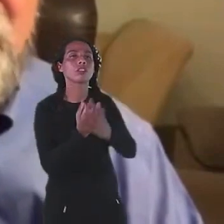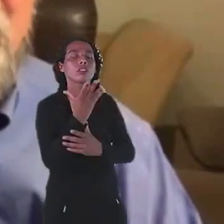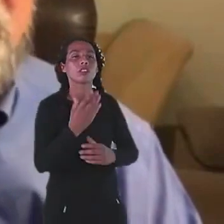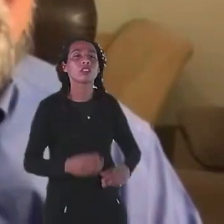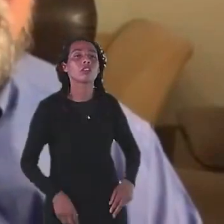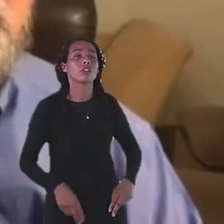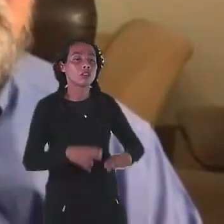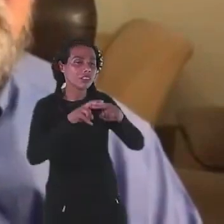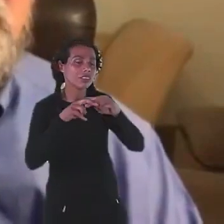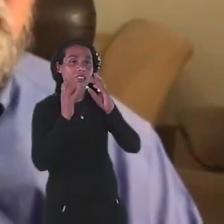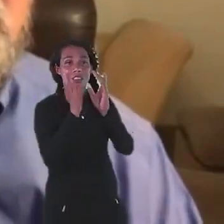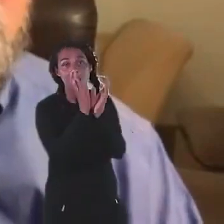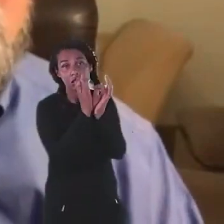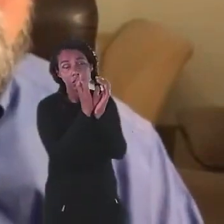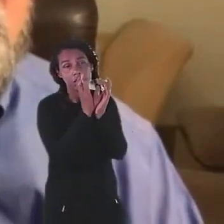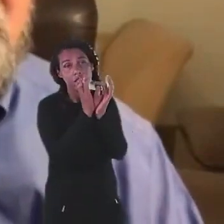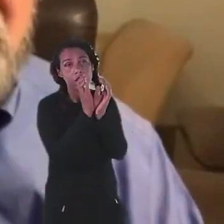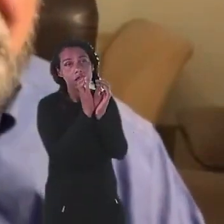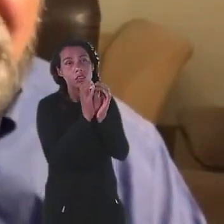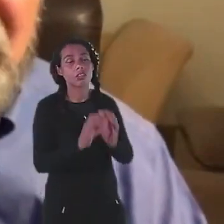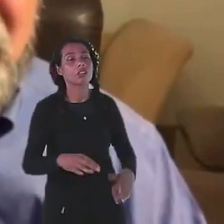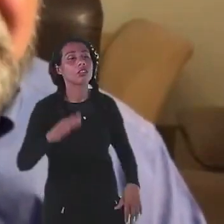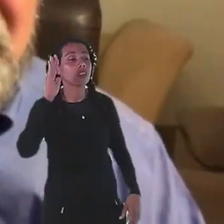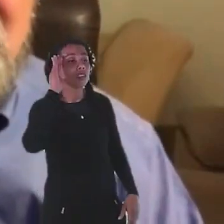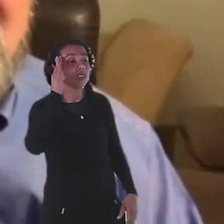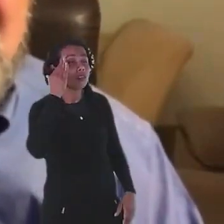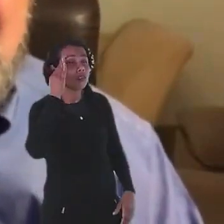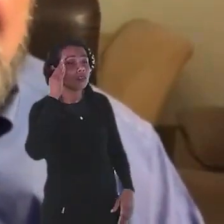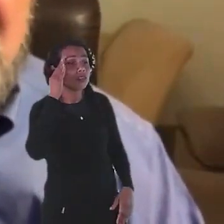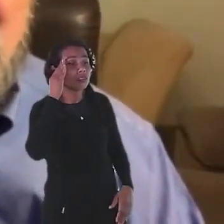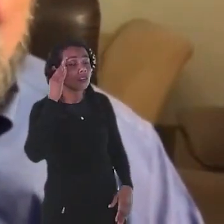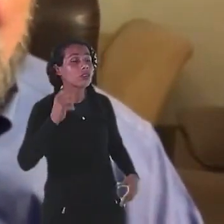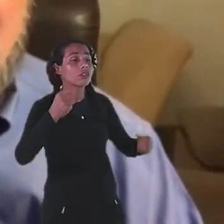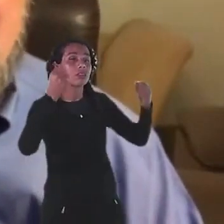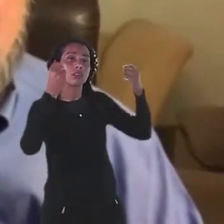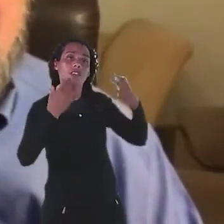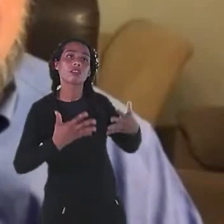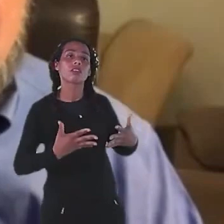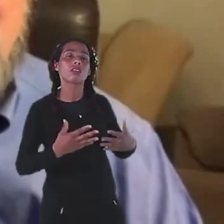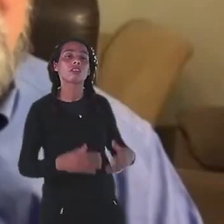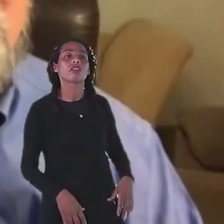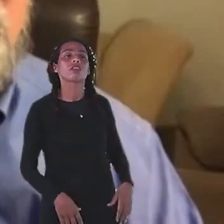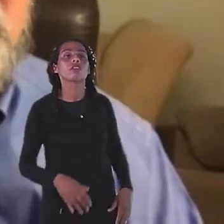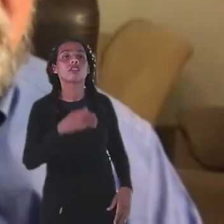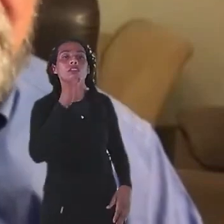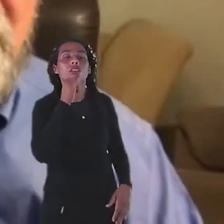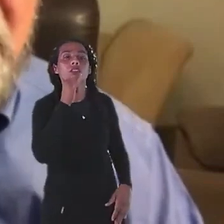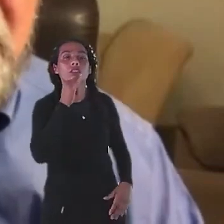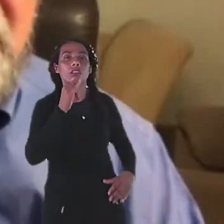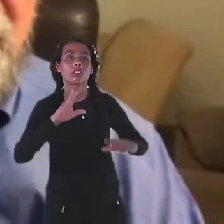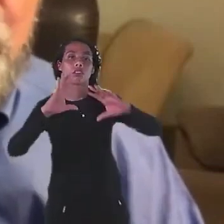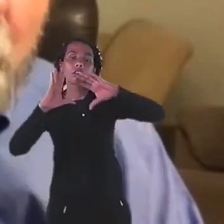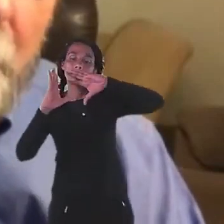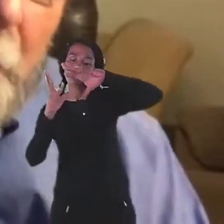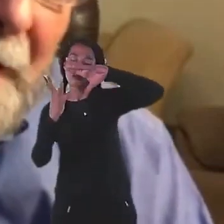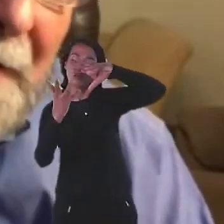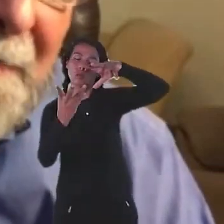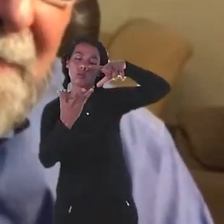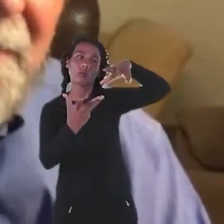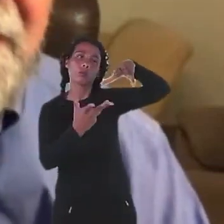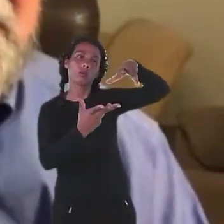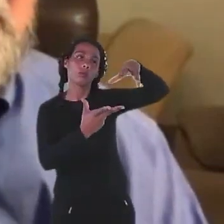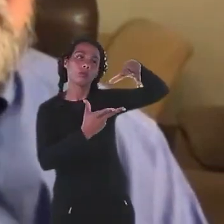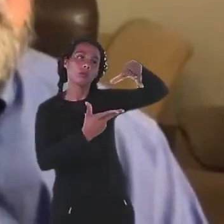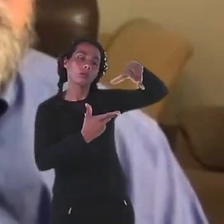é exatamente o que eu digo, né? O universo estava aqui, mas ele precisou esperar o surgimento de uma